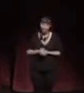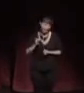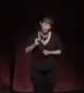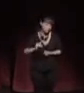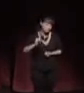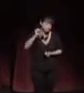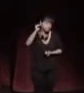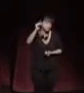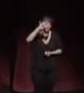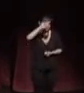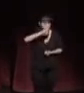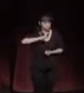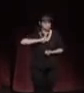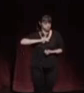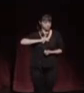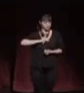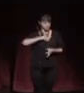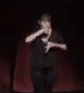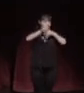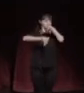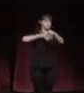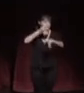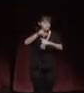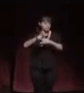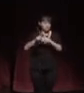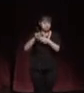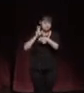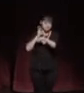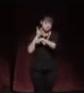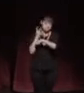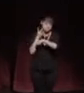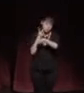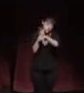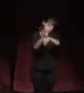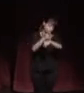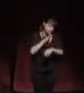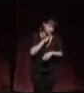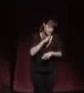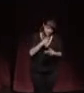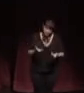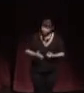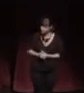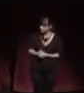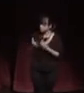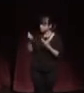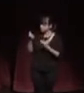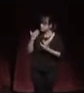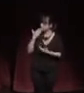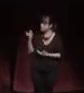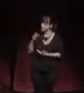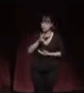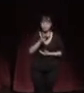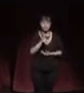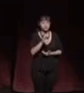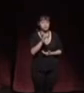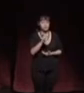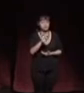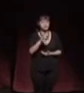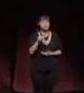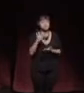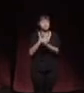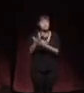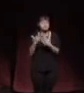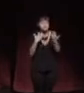adultos autônomos que possam ir atrás do conhecimento. Eu queria que a Beatriz falasse um pouco da ideia dela, depois